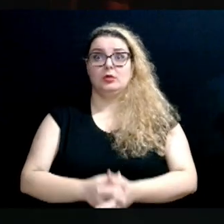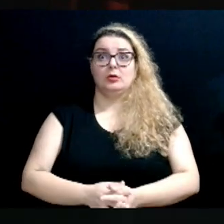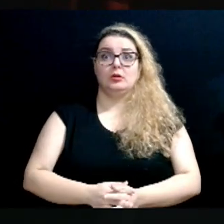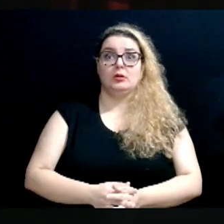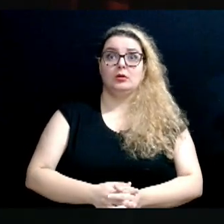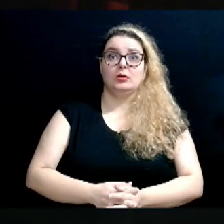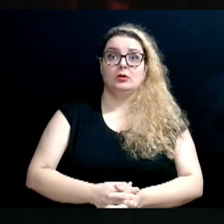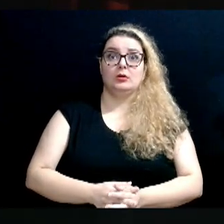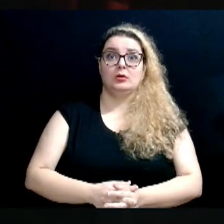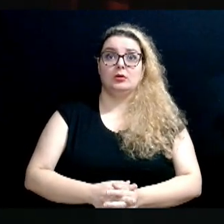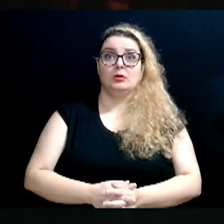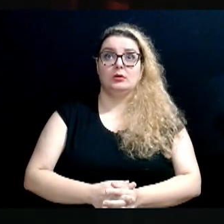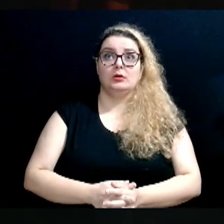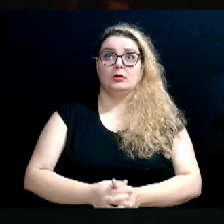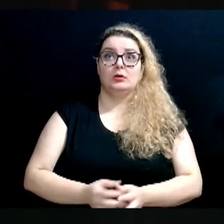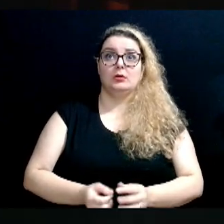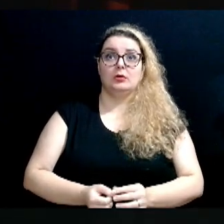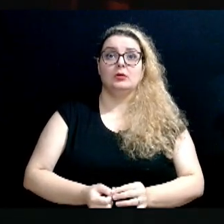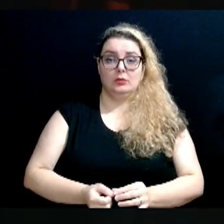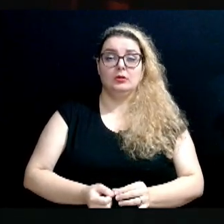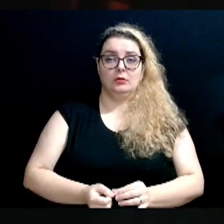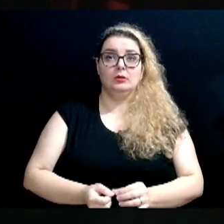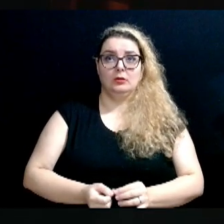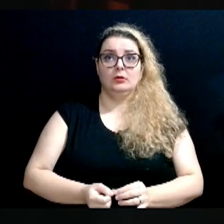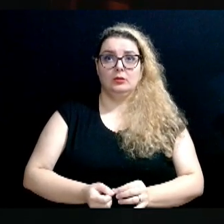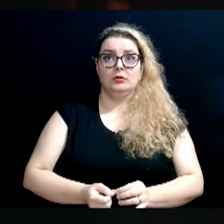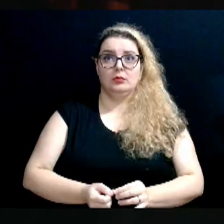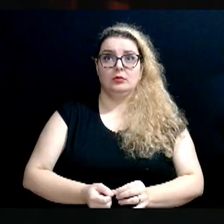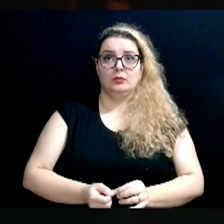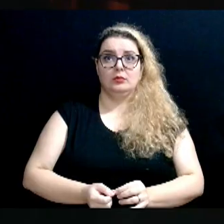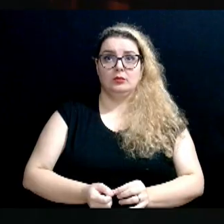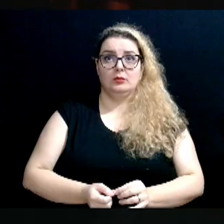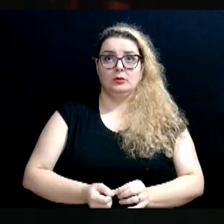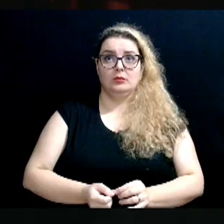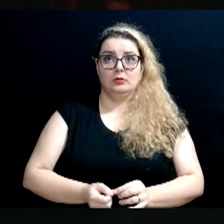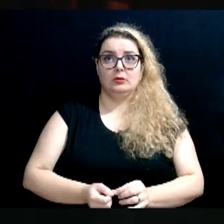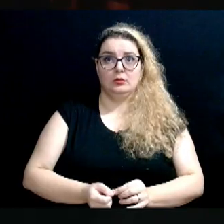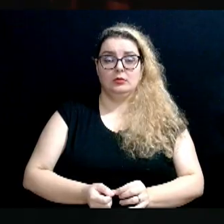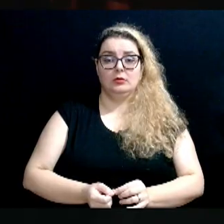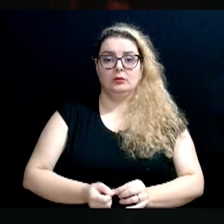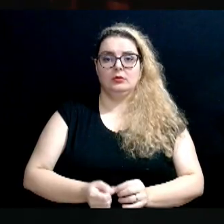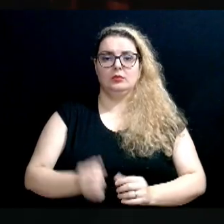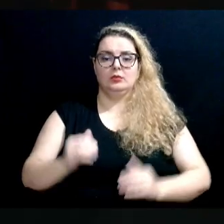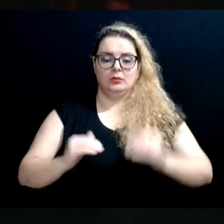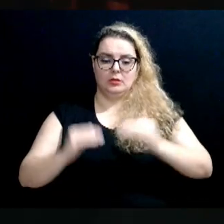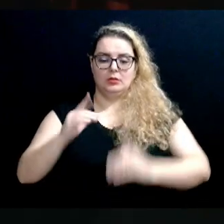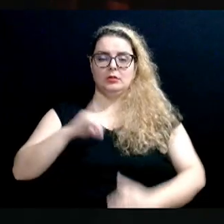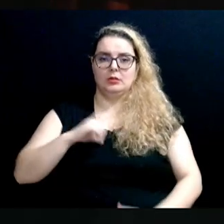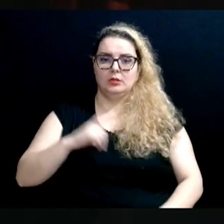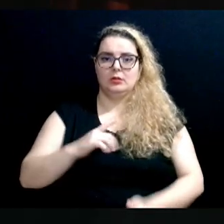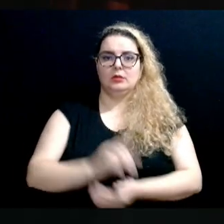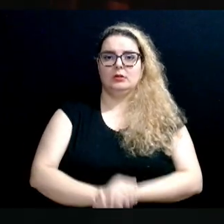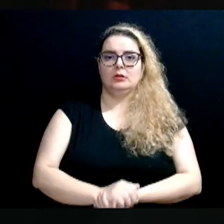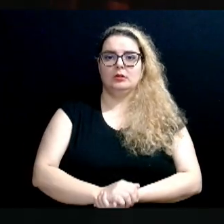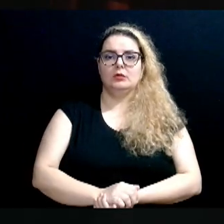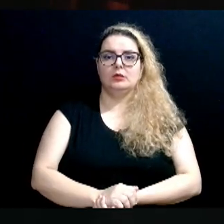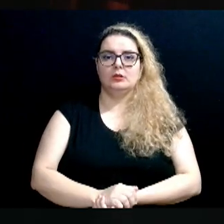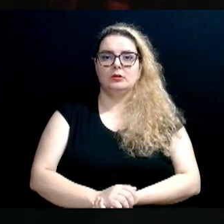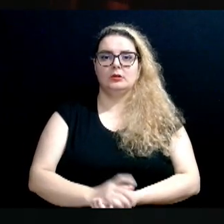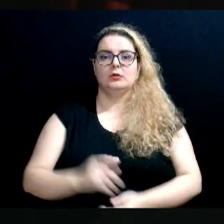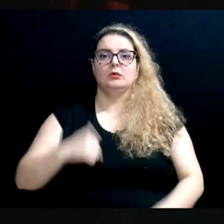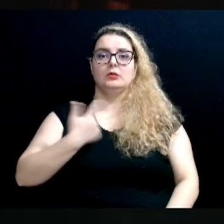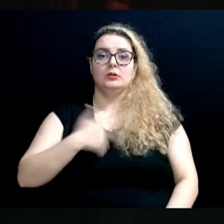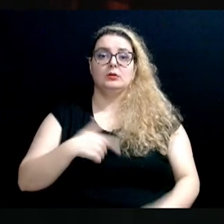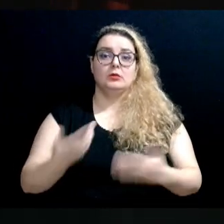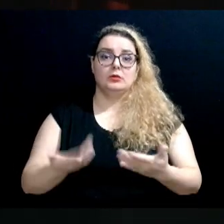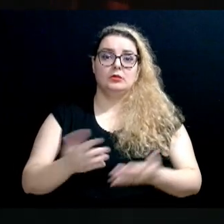gente. Olha só, gente, interessante. A gente precisa para poder ter esse equilíbrio, né? Às vezes a gente acha que nós estamos aí